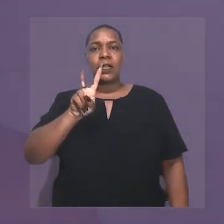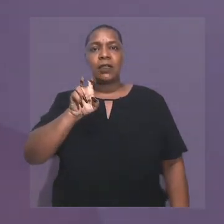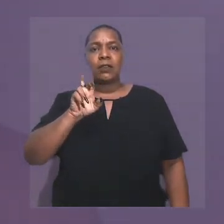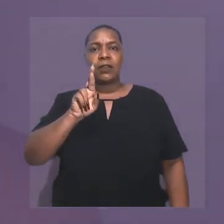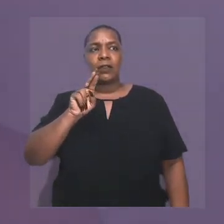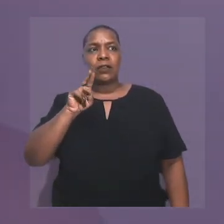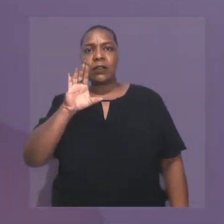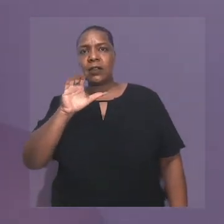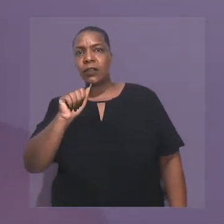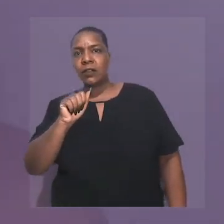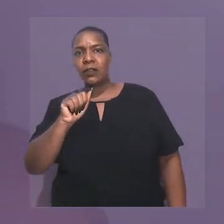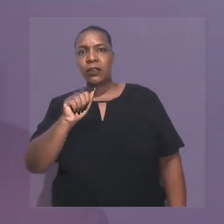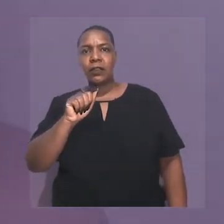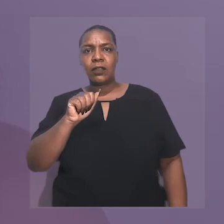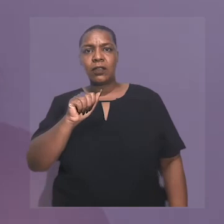Verônica.